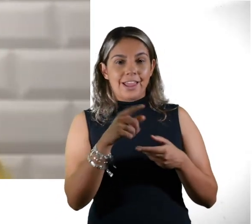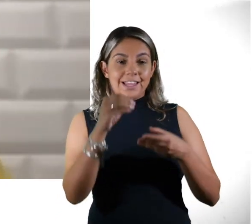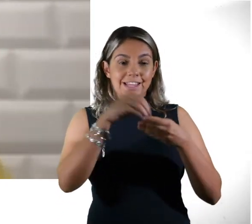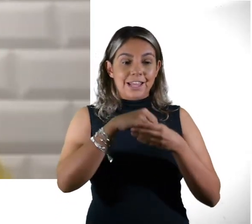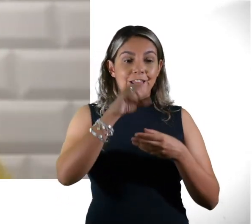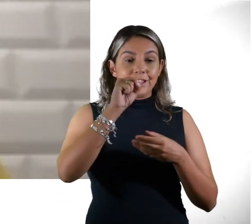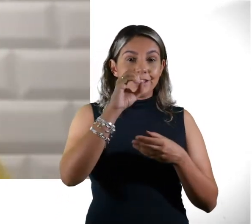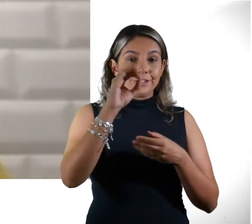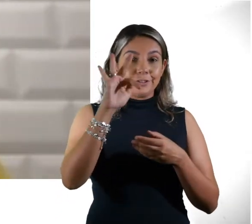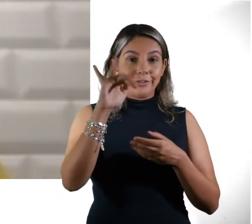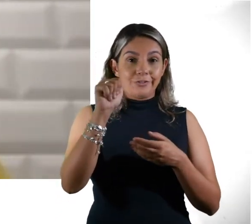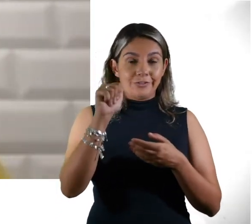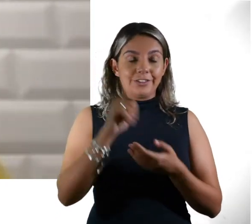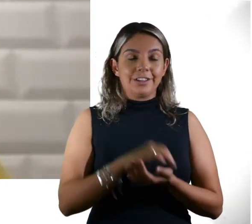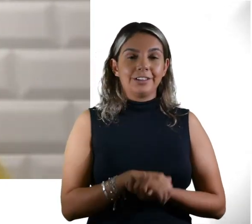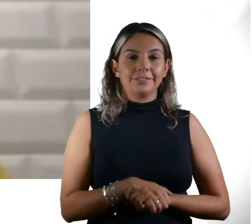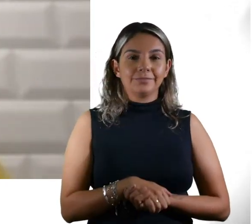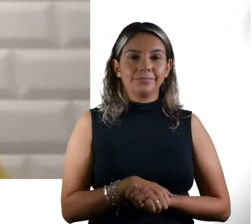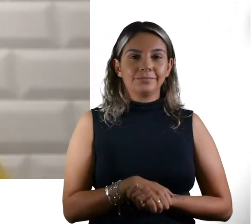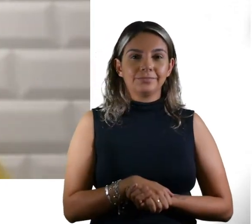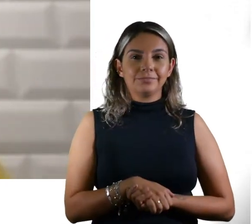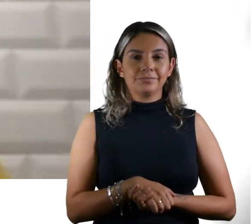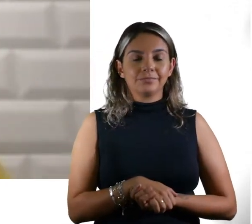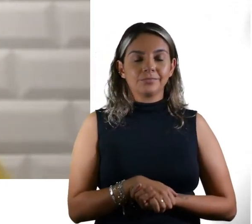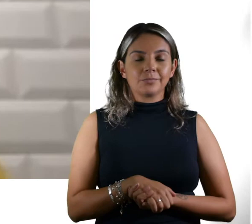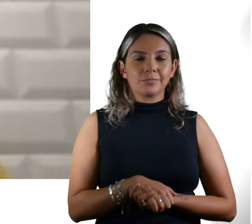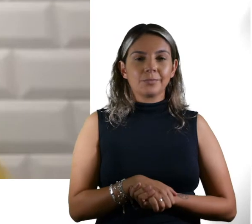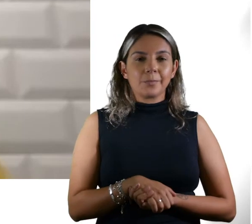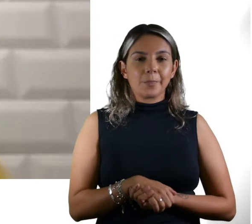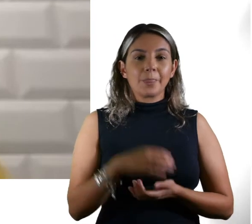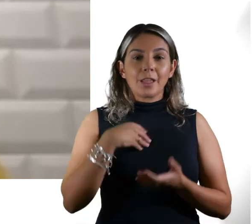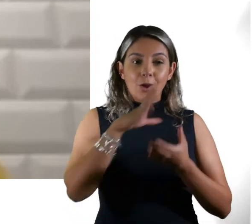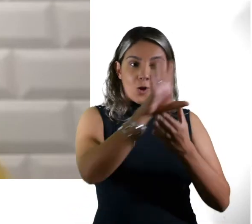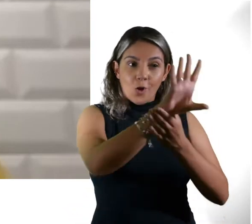Melbrenner, e até alguns